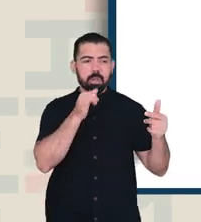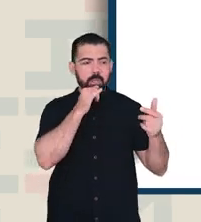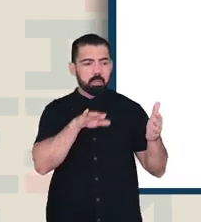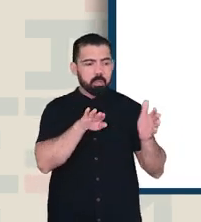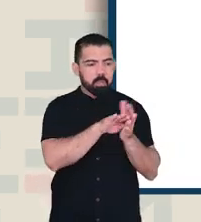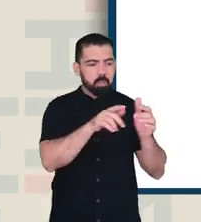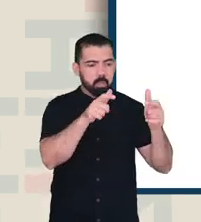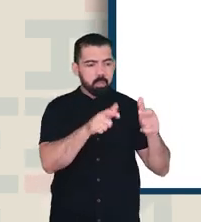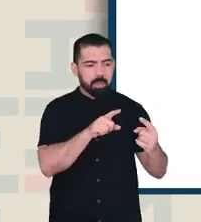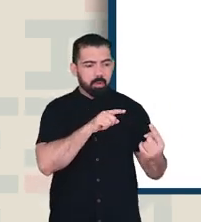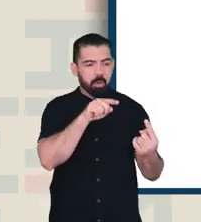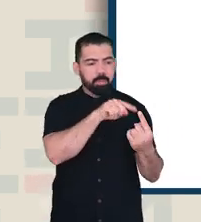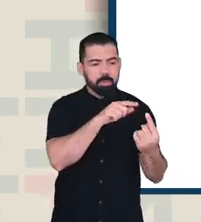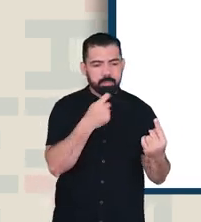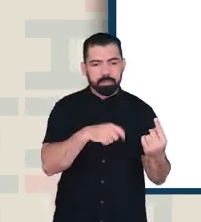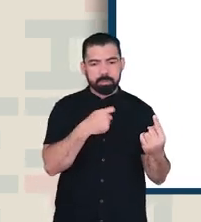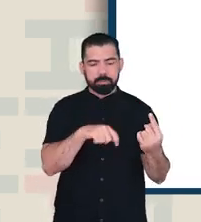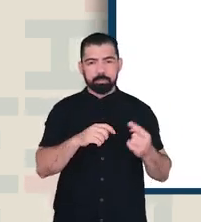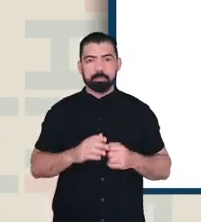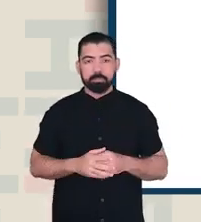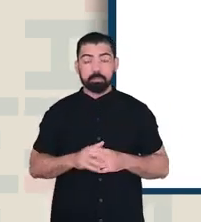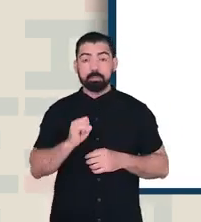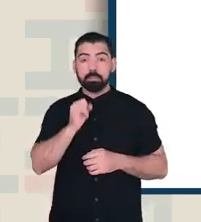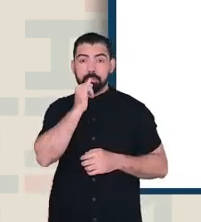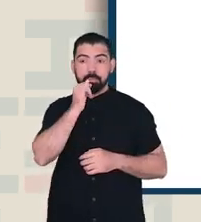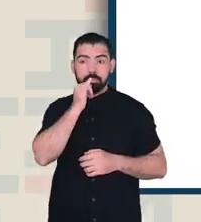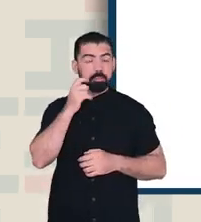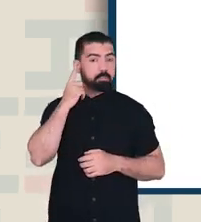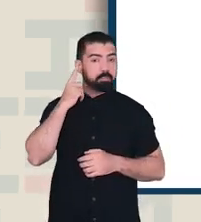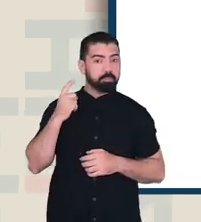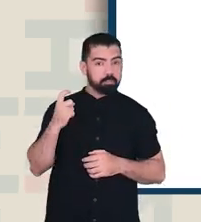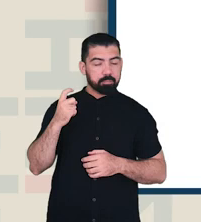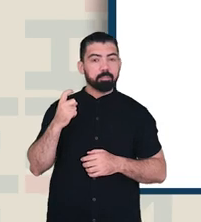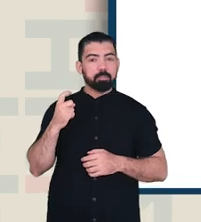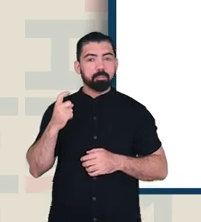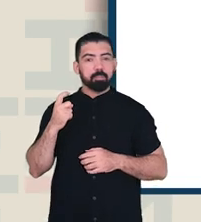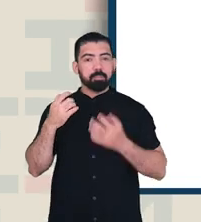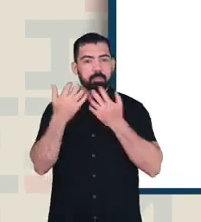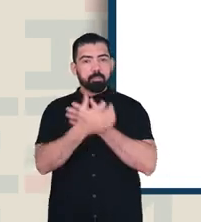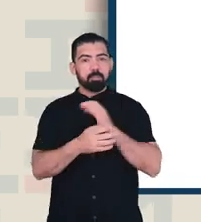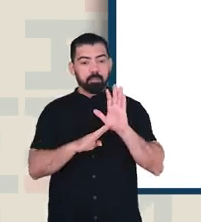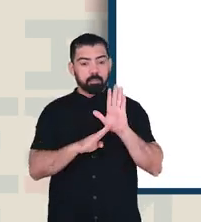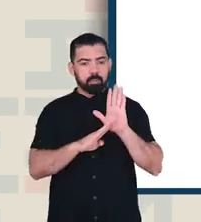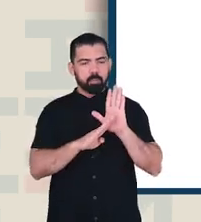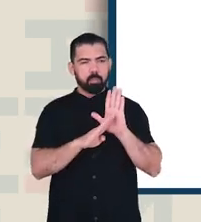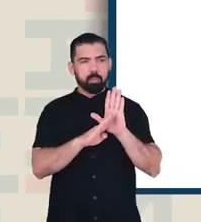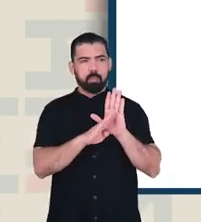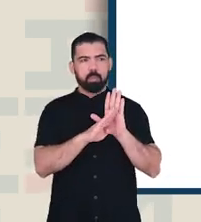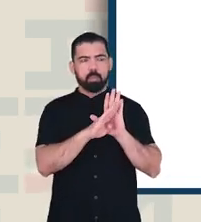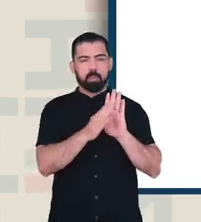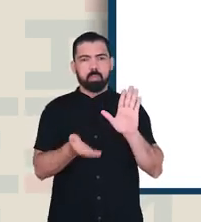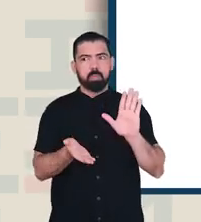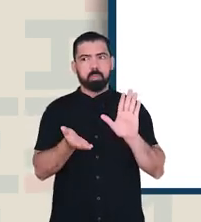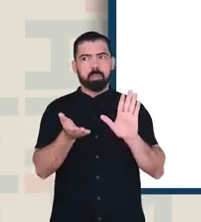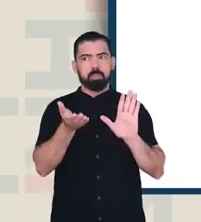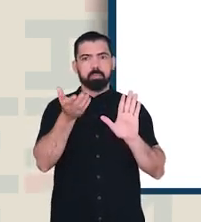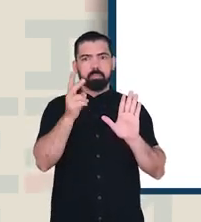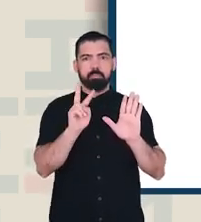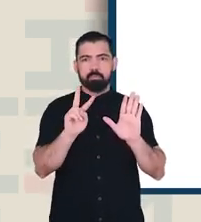chegada. Quer dizer que se estou escutando um som que começa a crescer, eu intuo que vai continuar